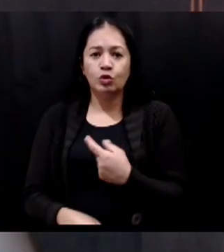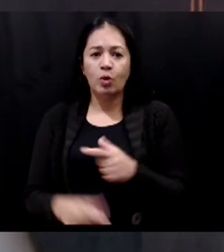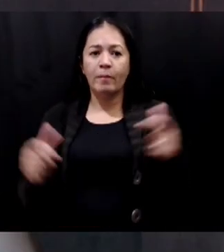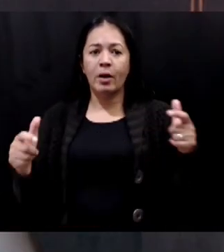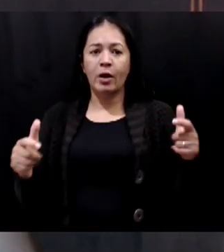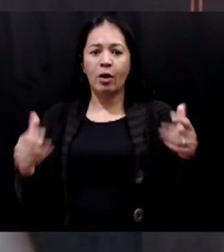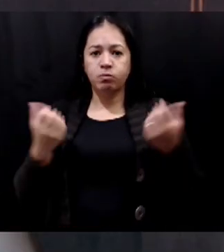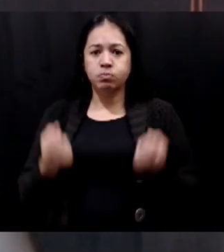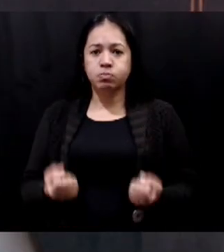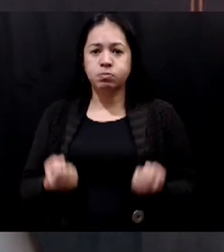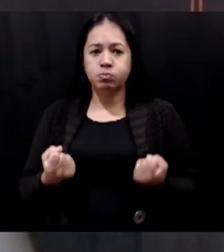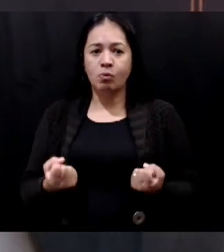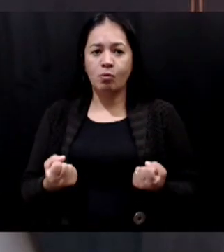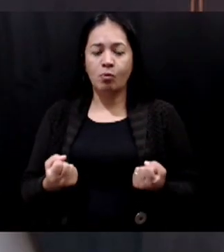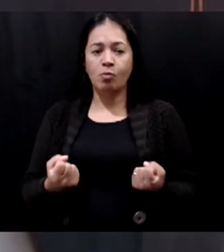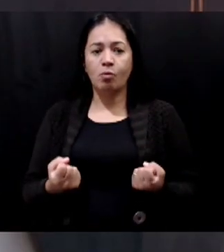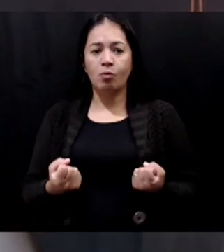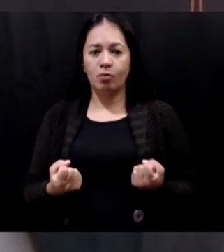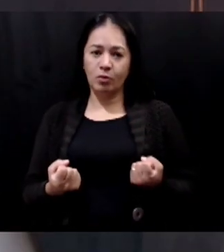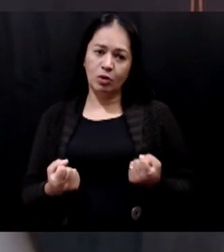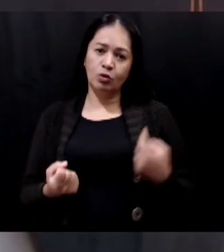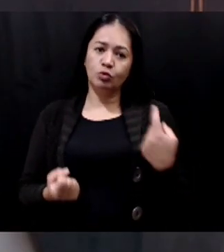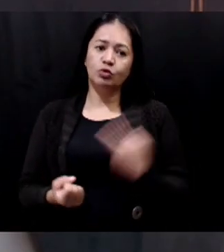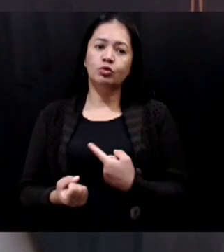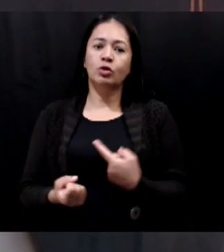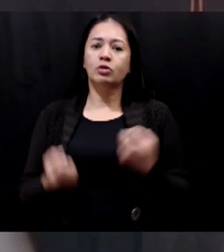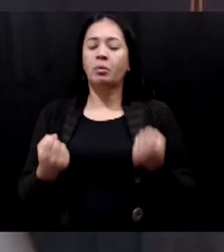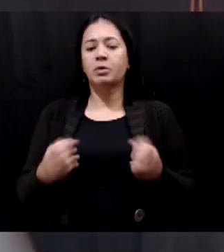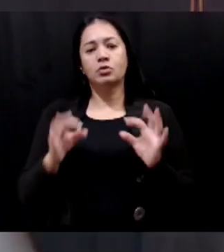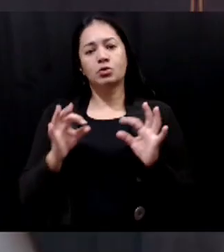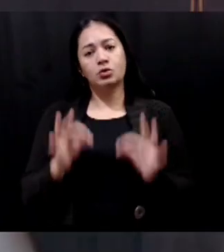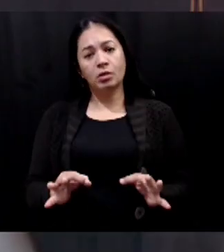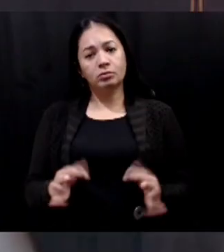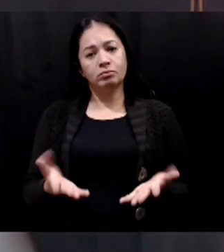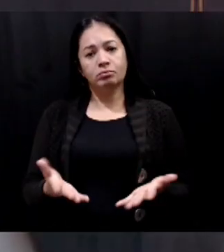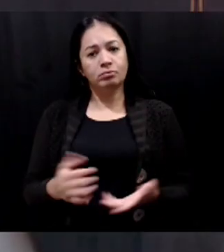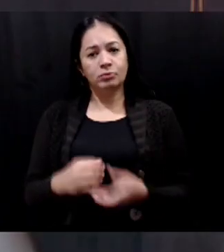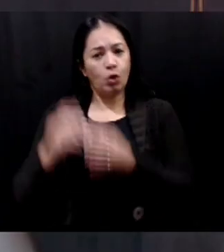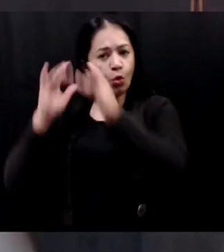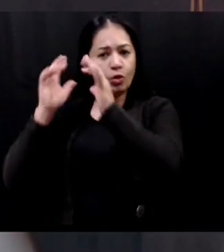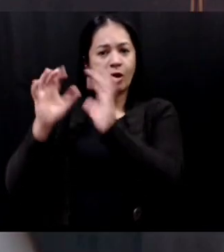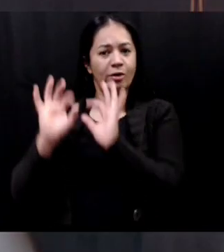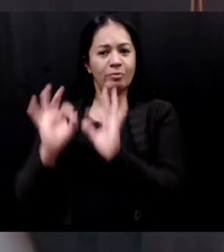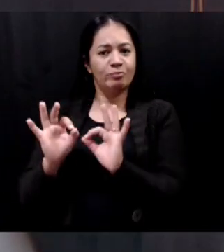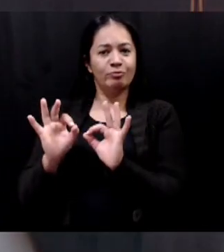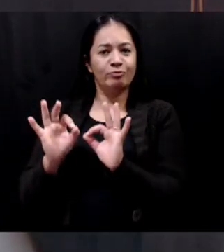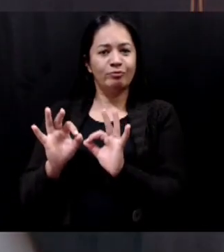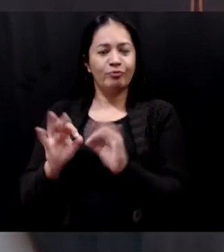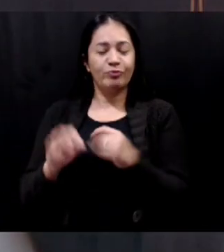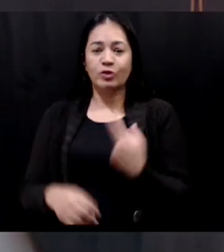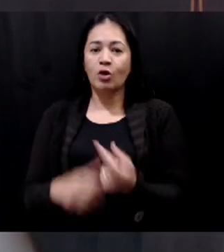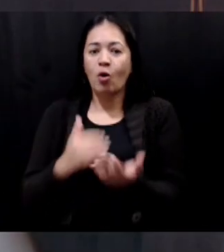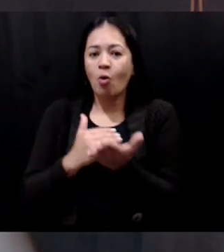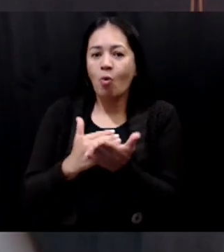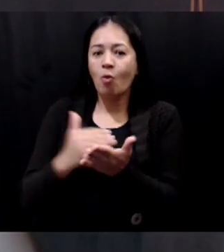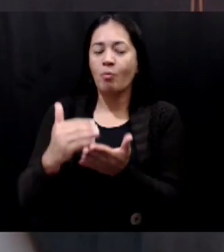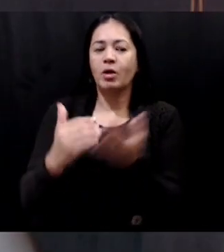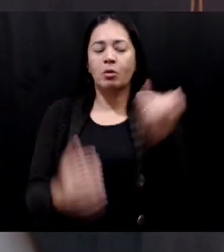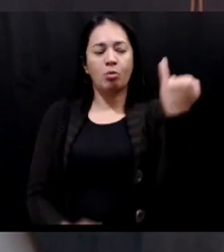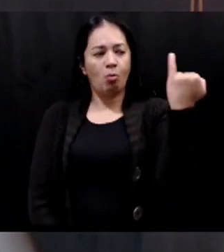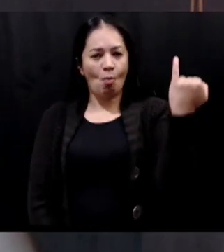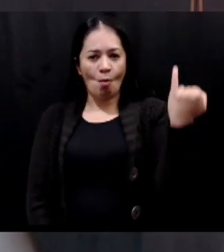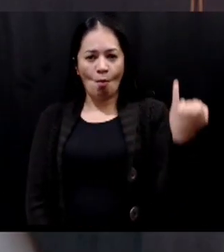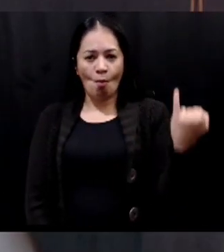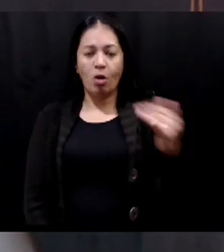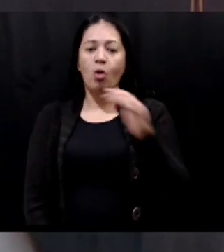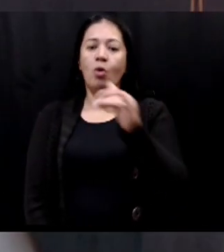nosso organismo como o nosso peso correto. Então, quando a gente começa a emagrecer, então vou dar o exemplo. A gente